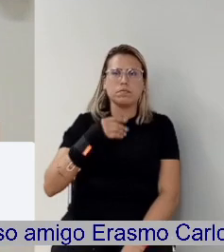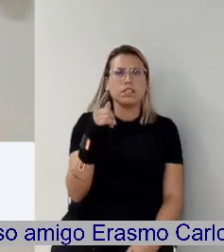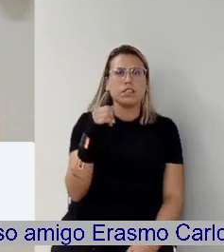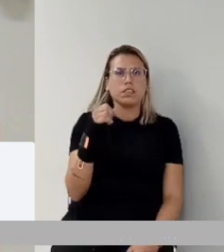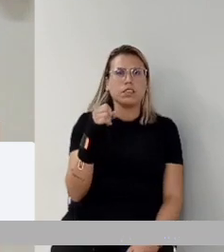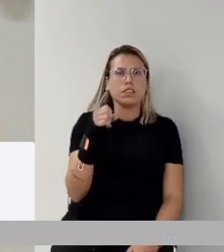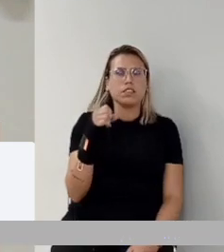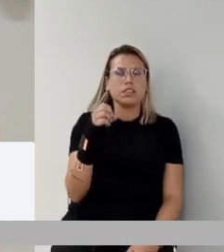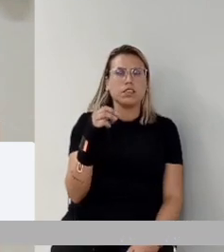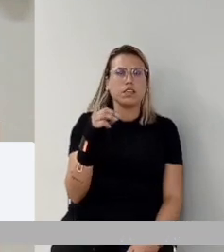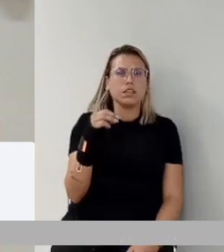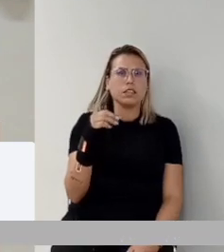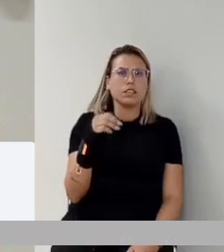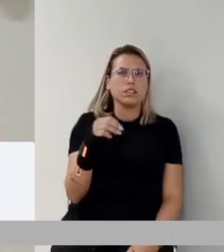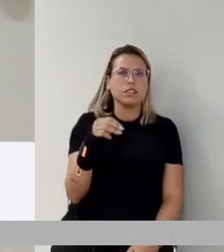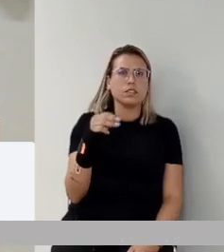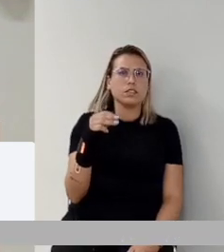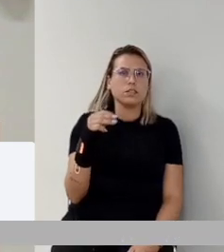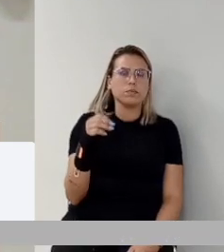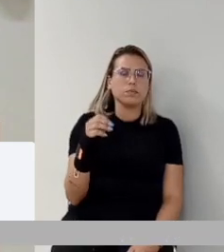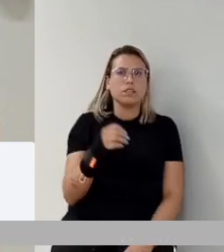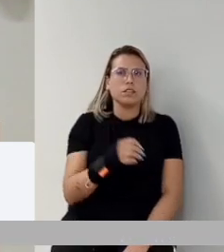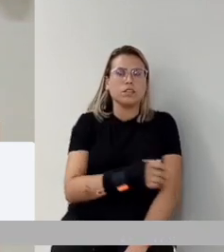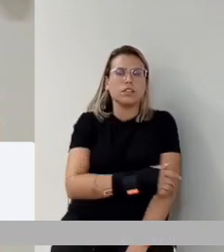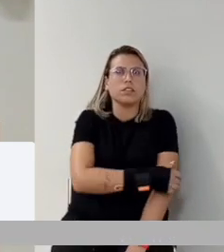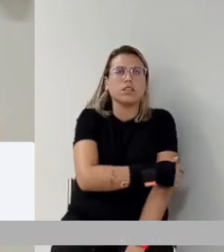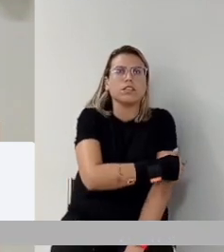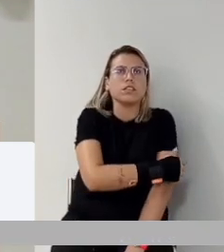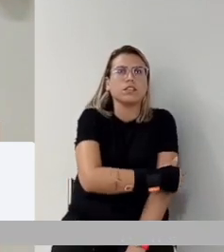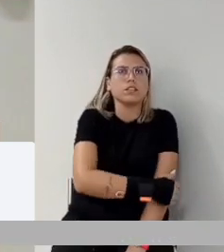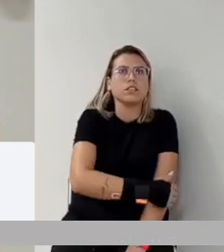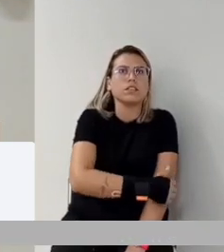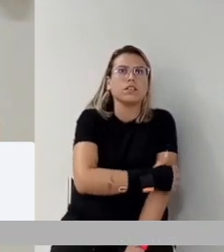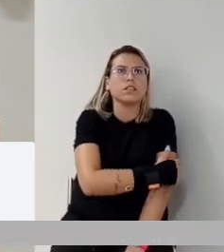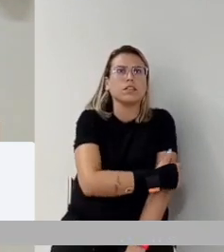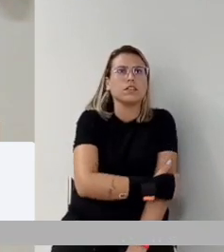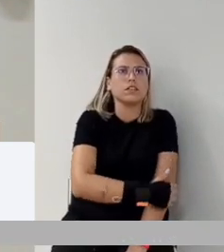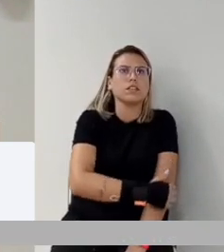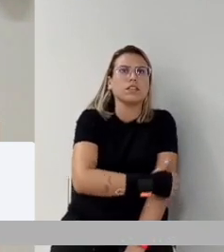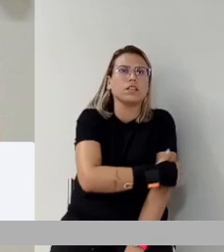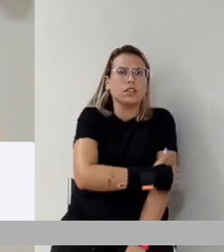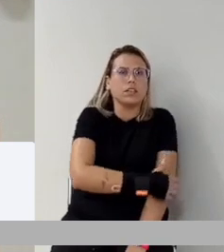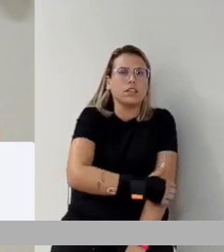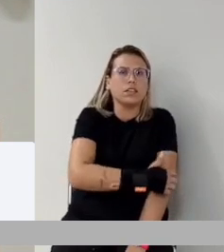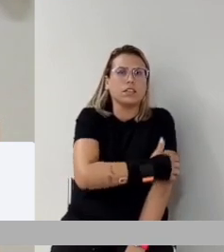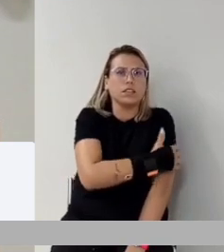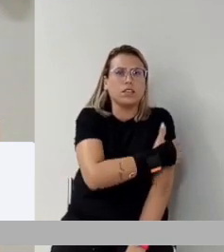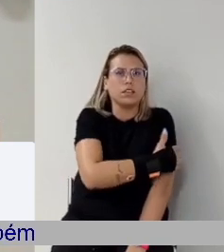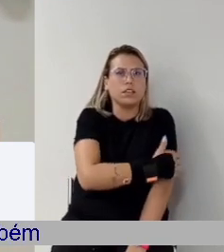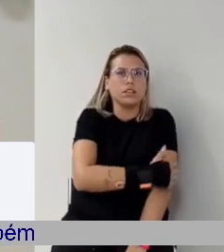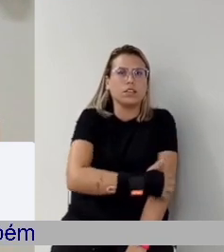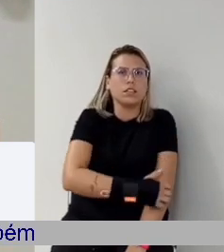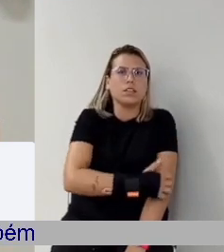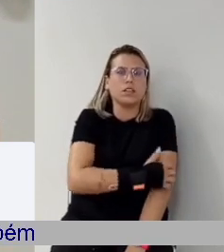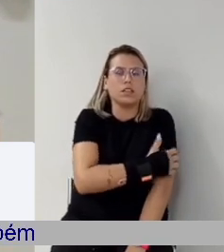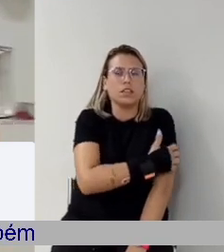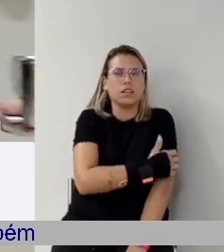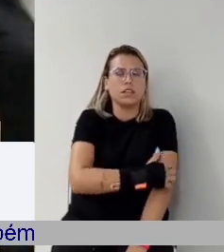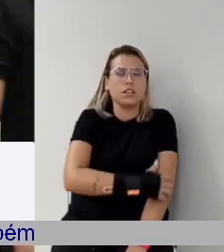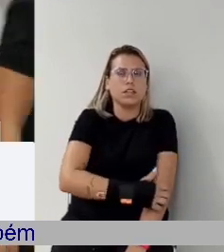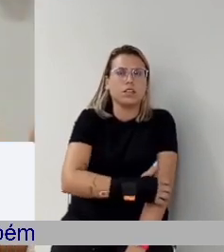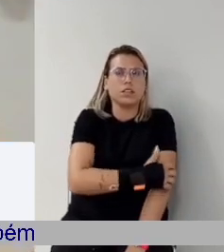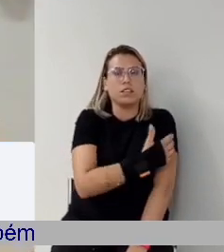conhecido como pod e é de Carlos né pessoal ali da capotaria Quino muito conhecido Também faleceu na dat de